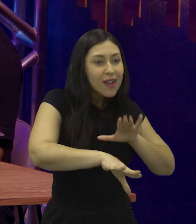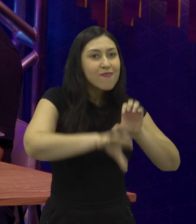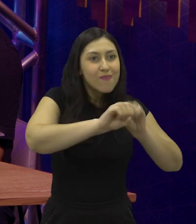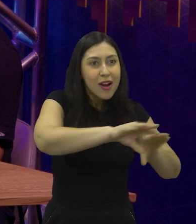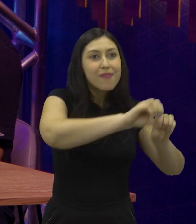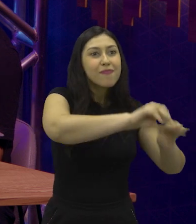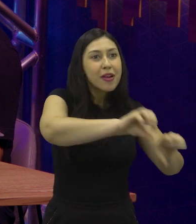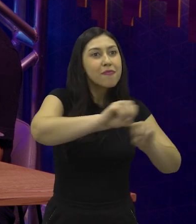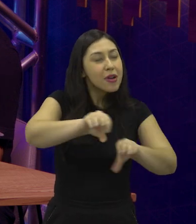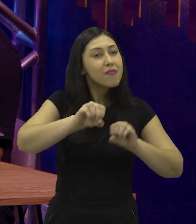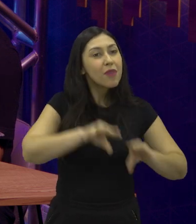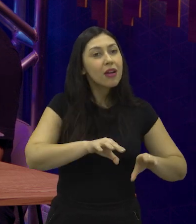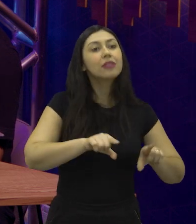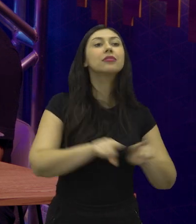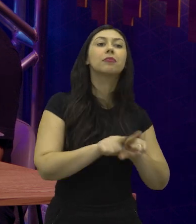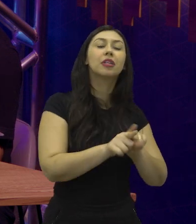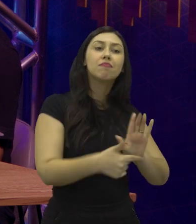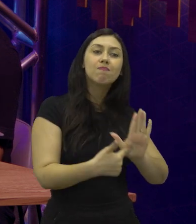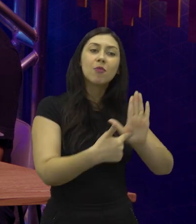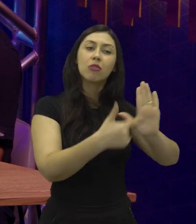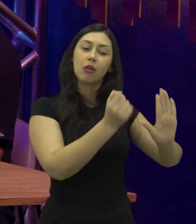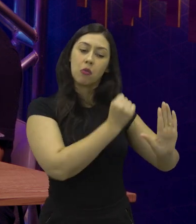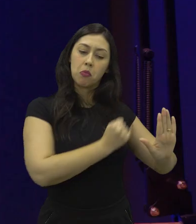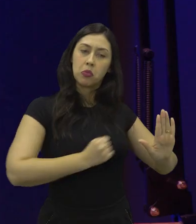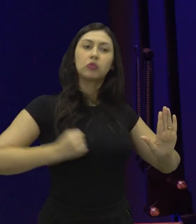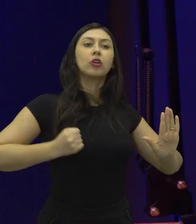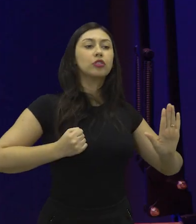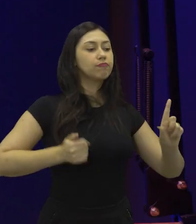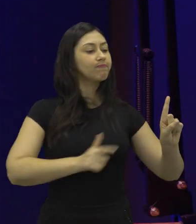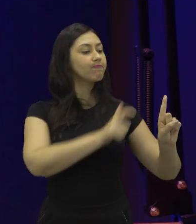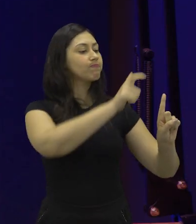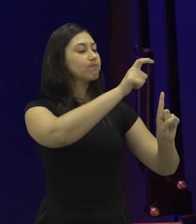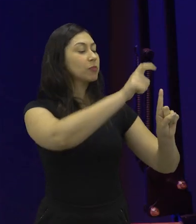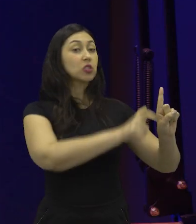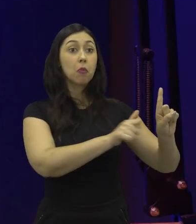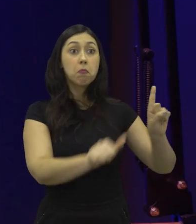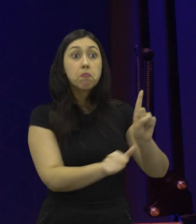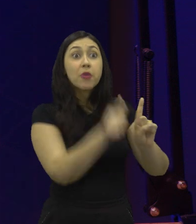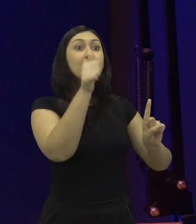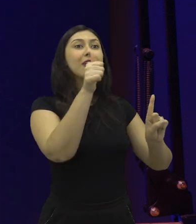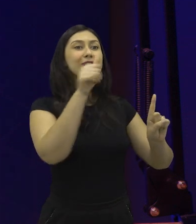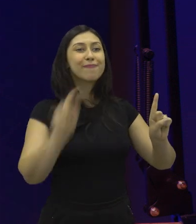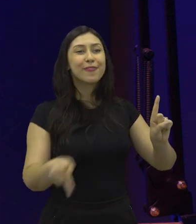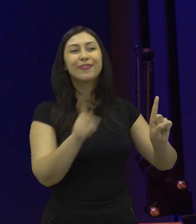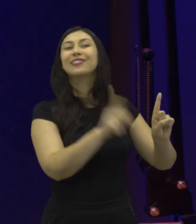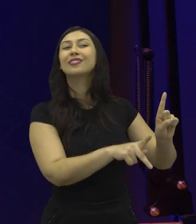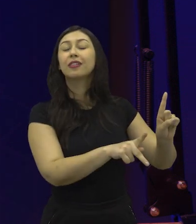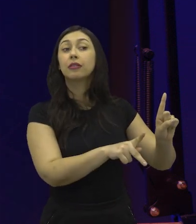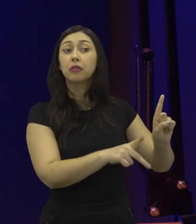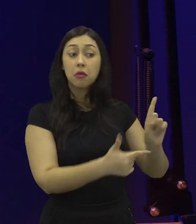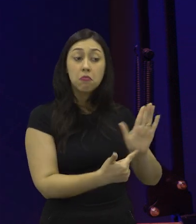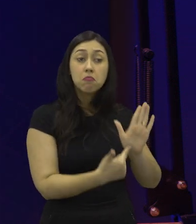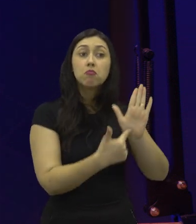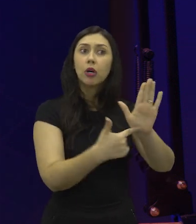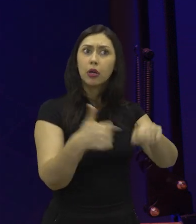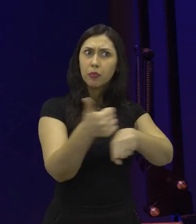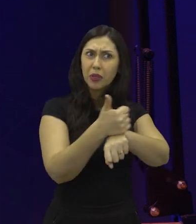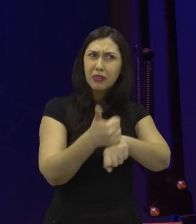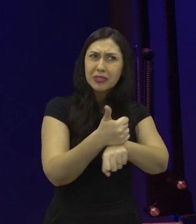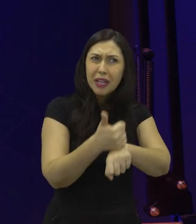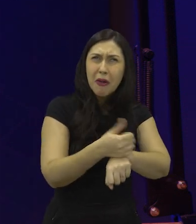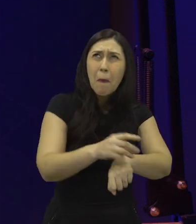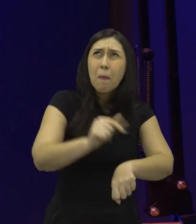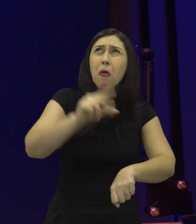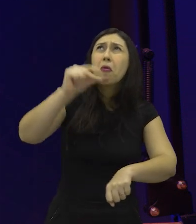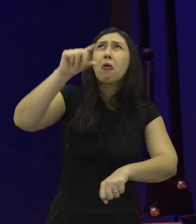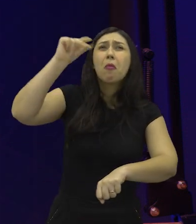então, né, Sócrates sendo essa figura que vai ser um dos primeiros professores, então mostra o quanto essa profissão é uma